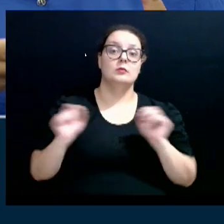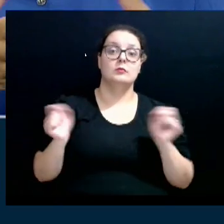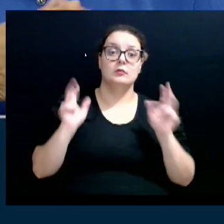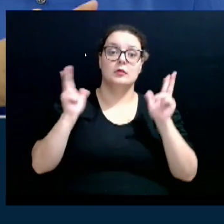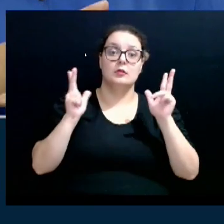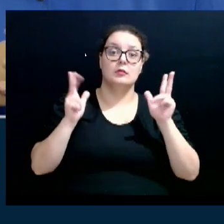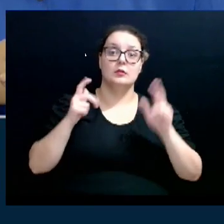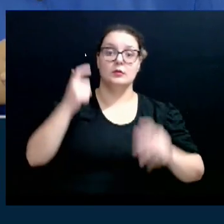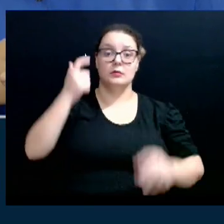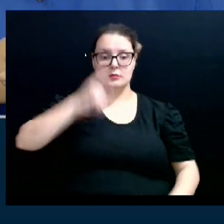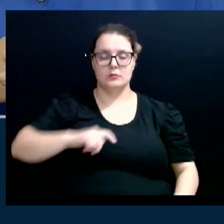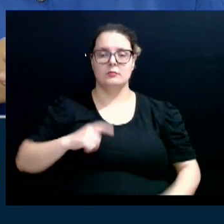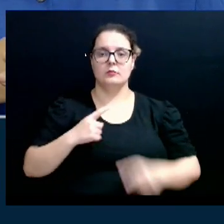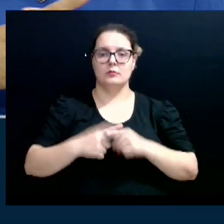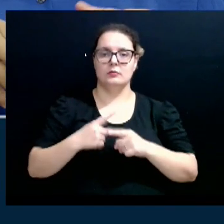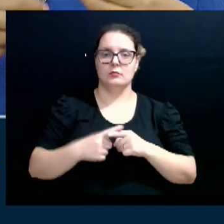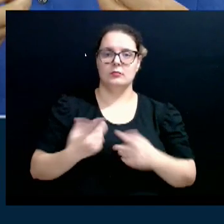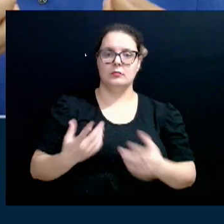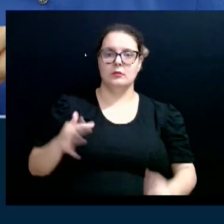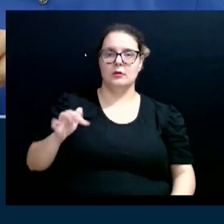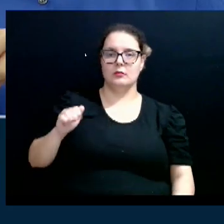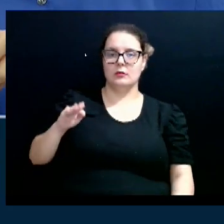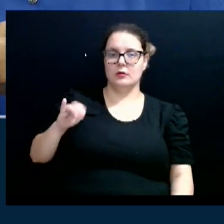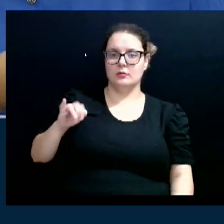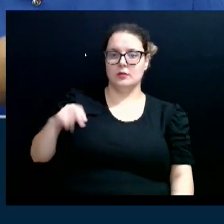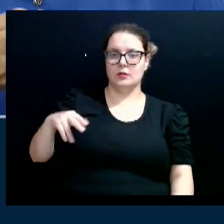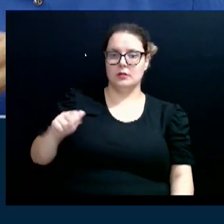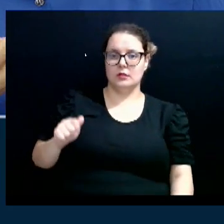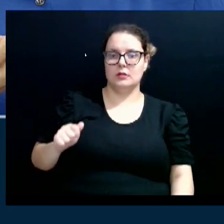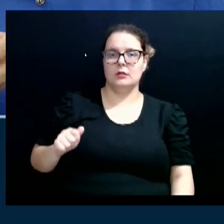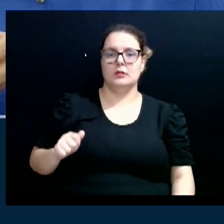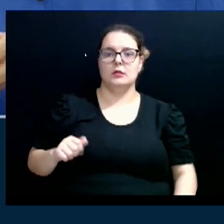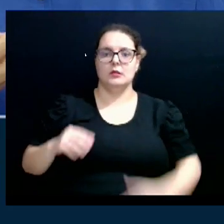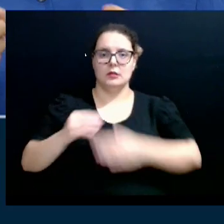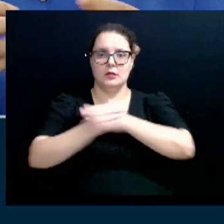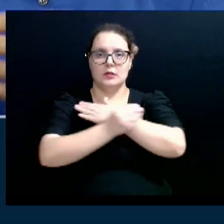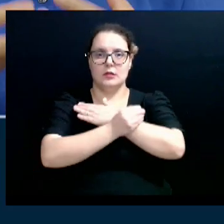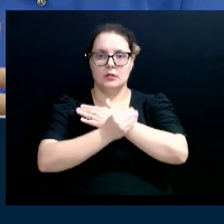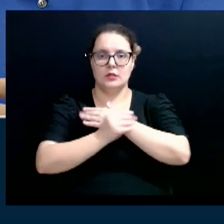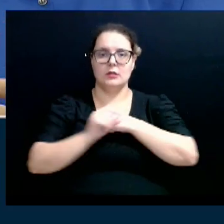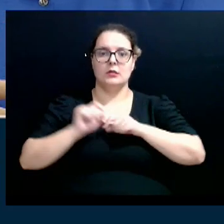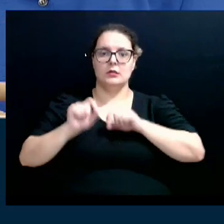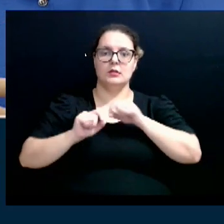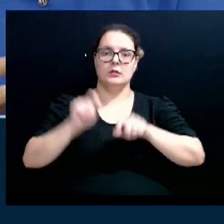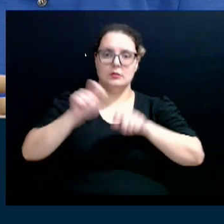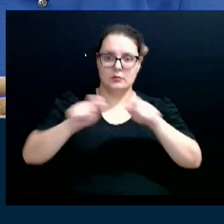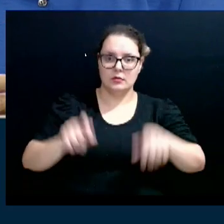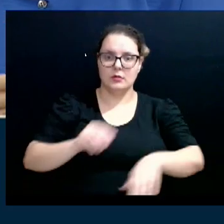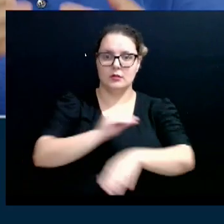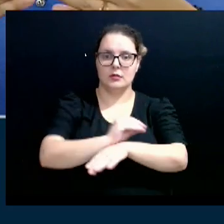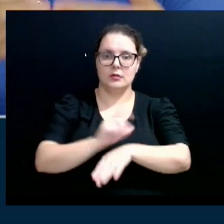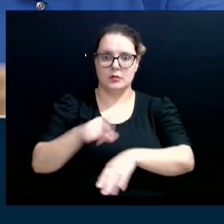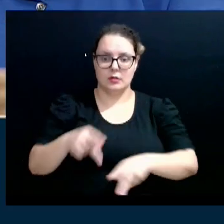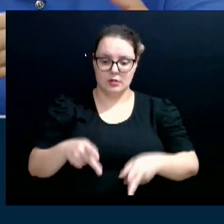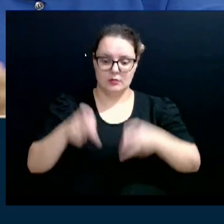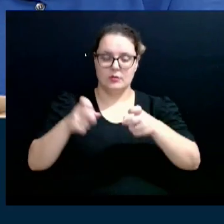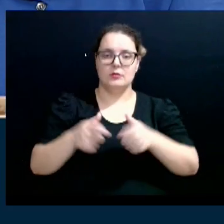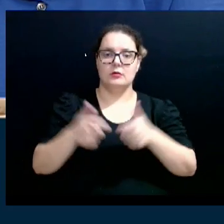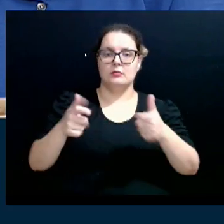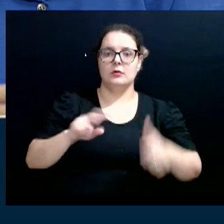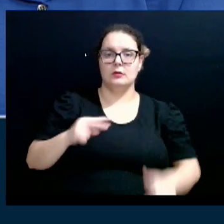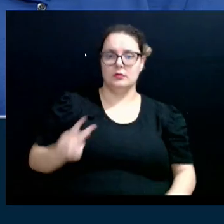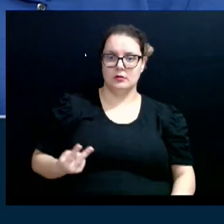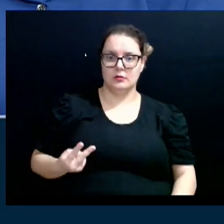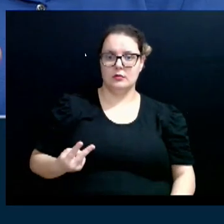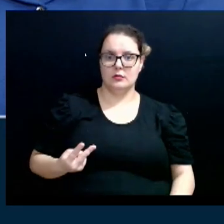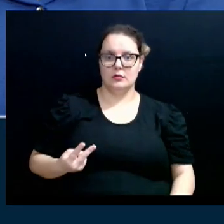Por que, Fabiana, que esse autocuidado de quem cuida, ele é visto, na maioria das vezes, por essa figura